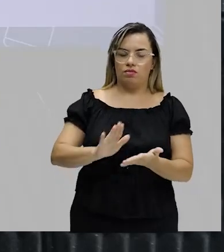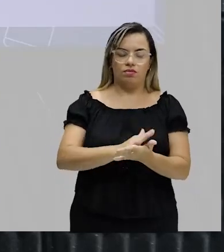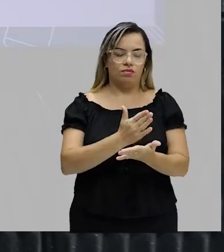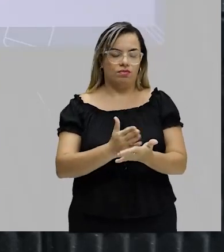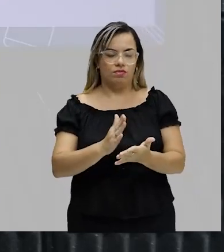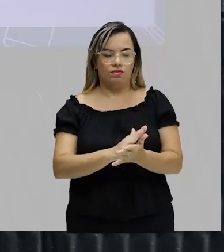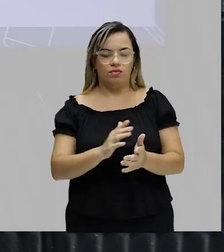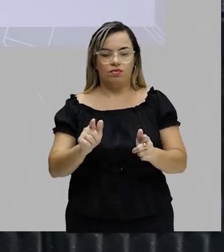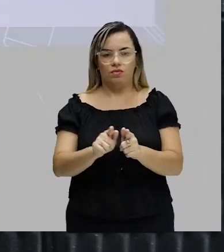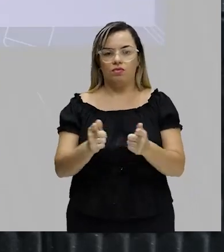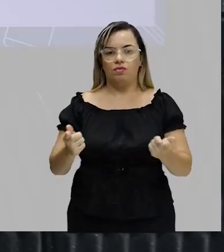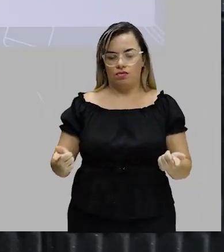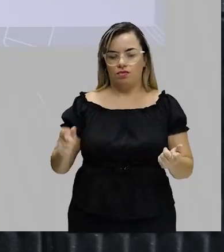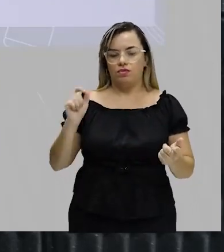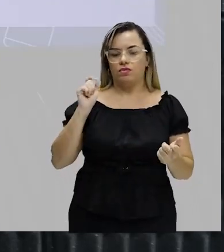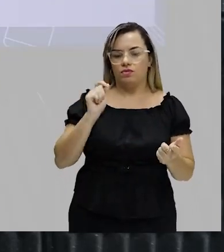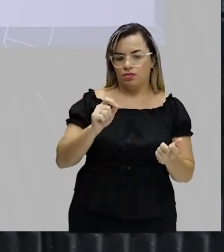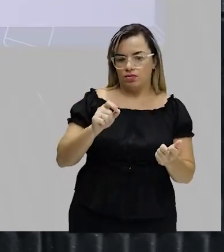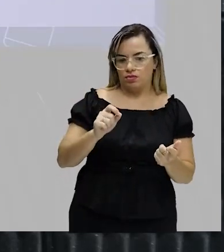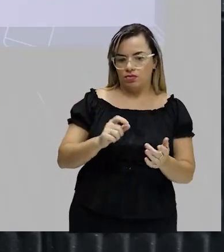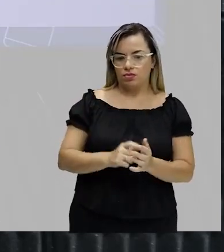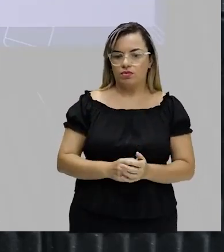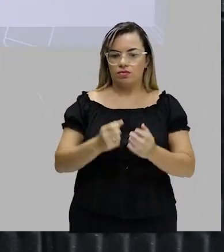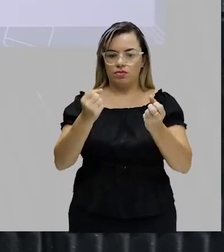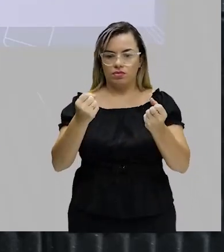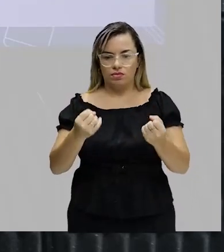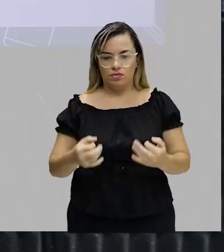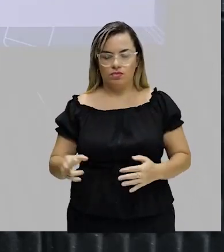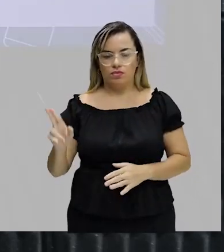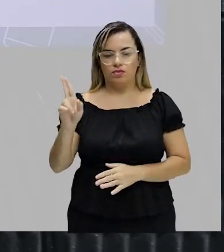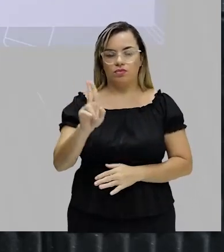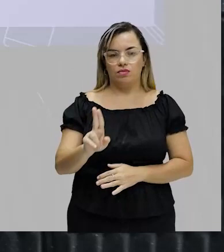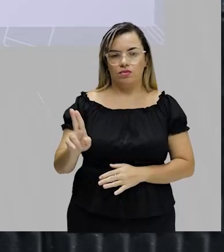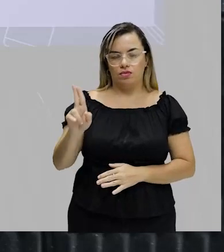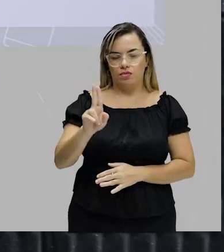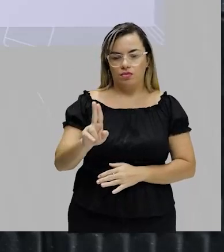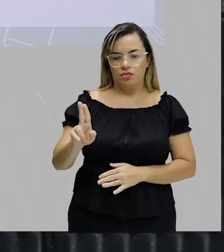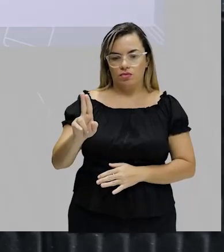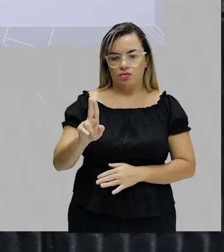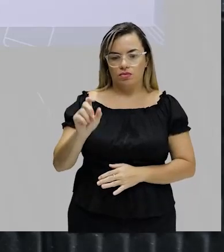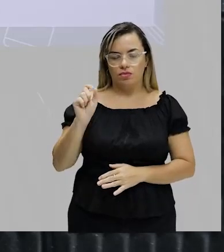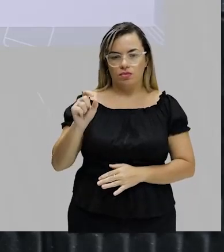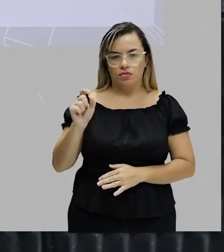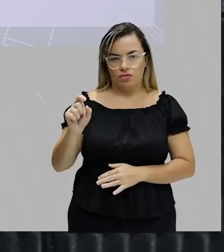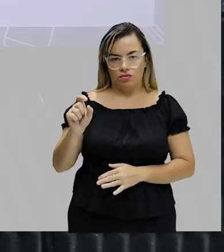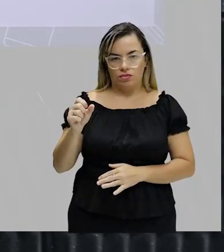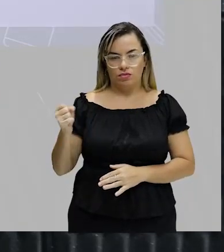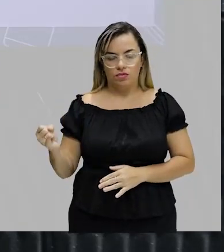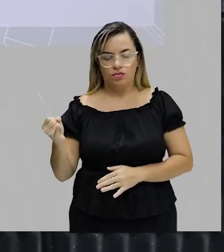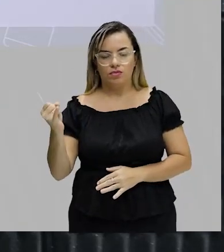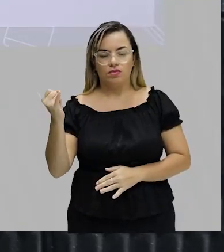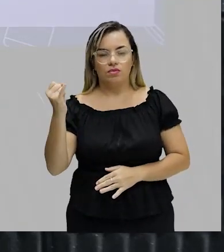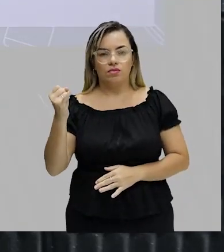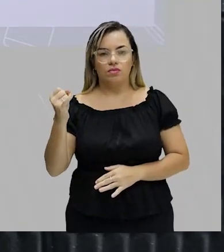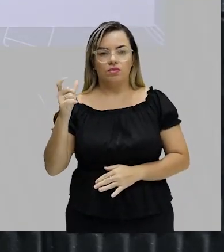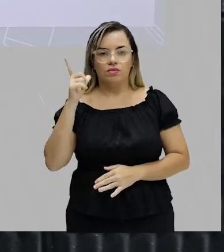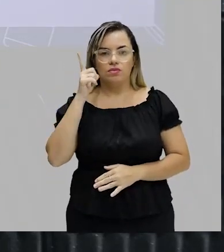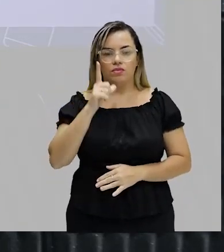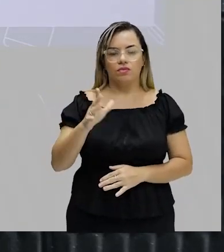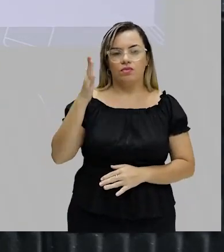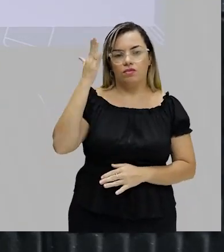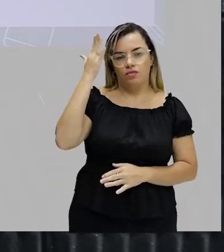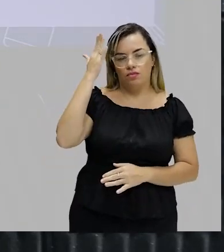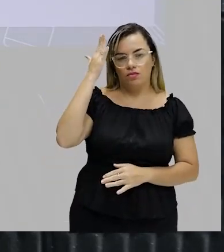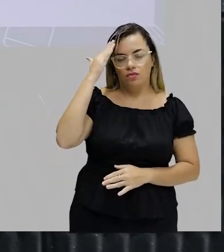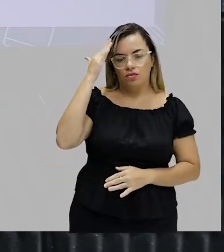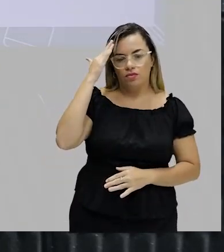de gramática. Tá? Quando nós falamos de usos são extremamente importantes para que a gente consiga